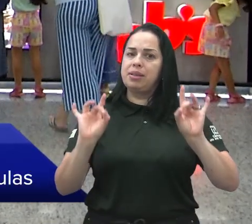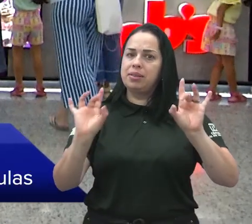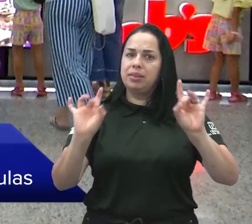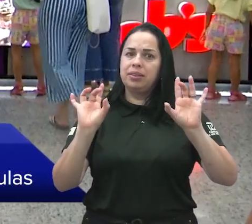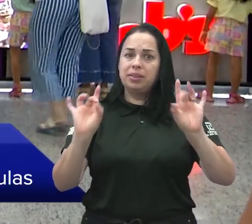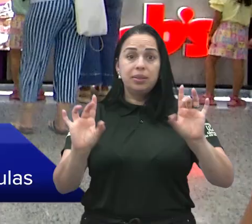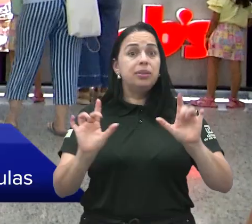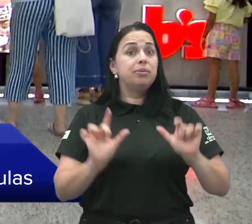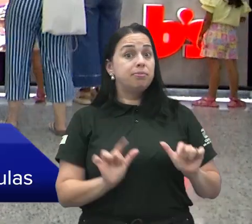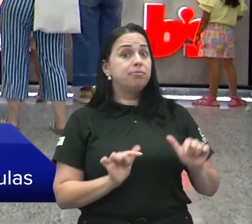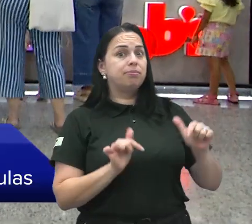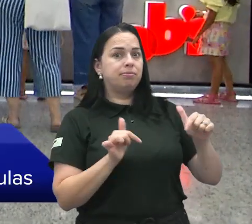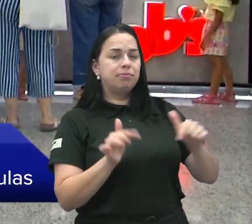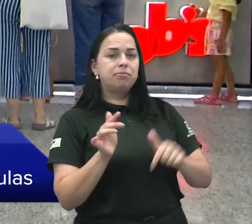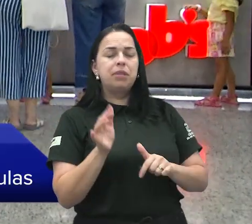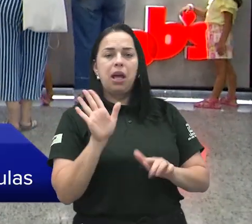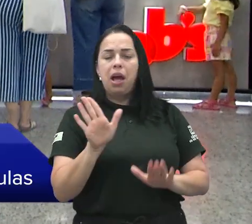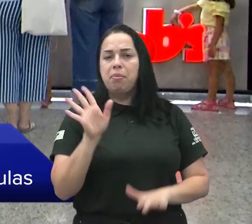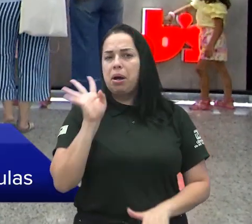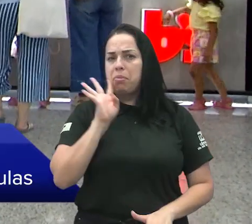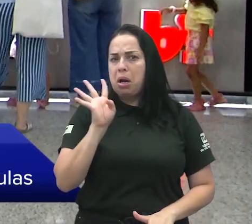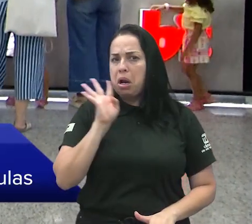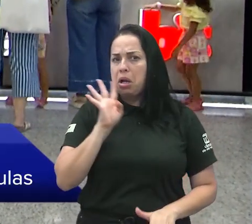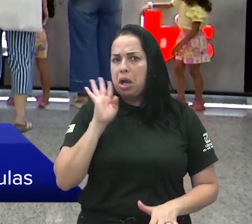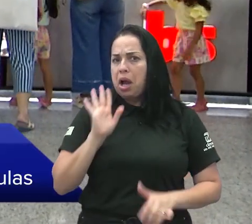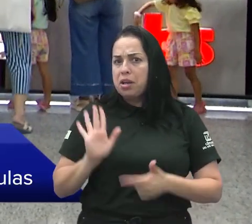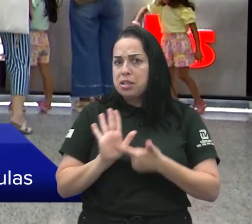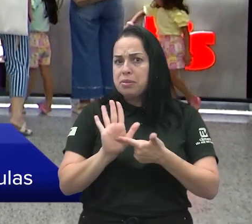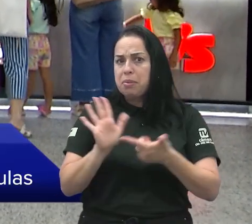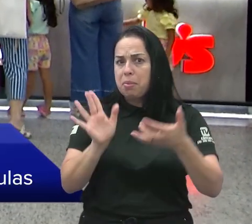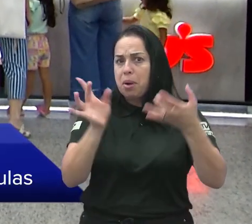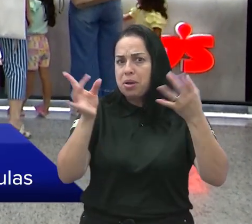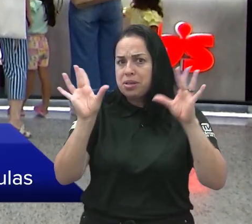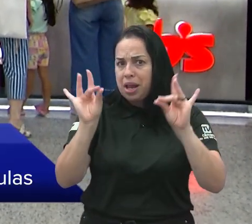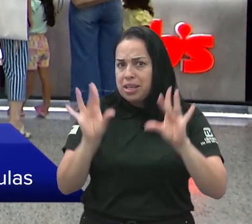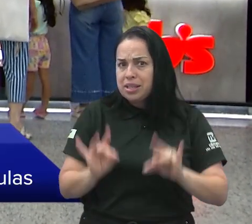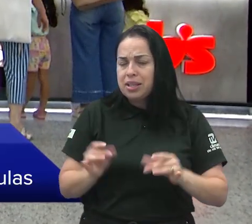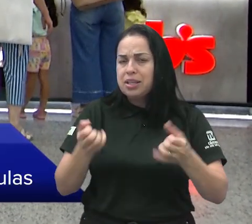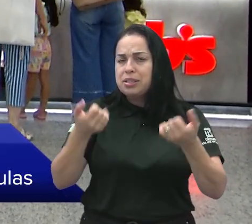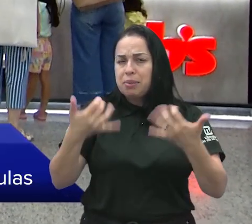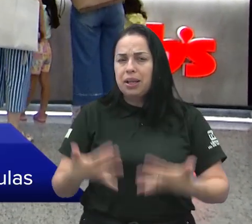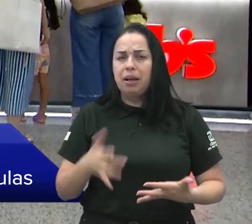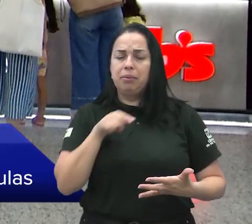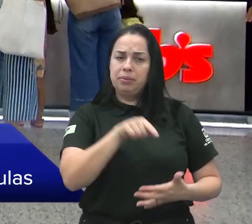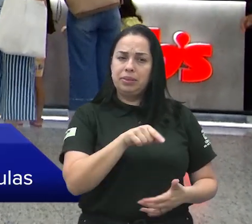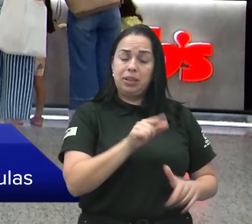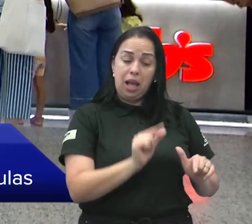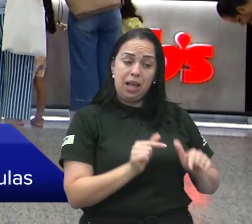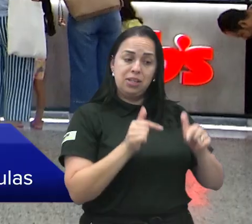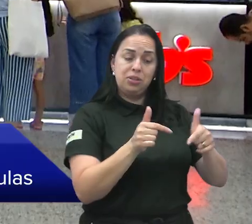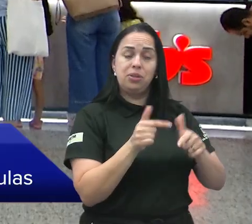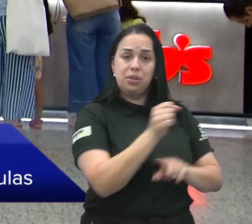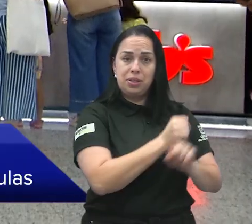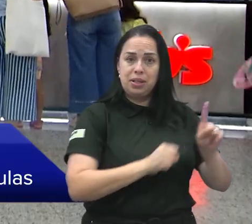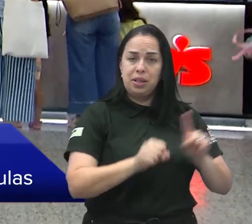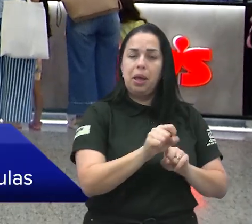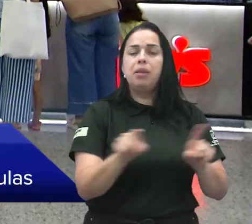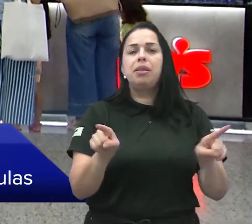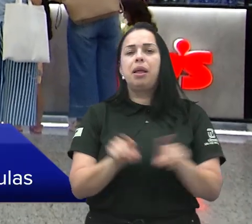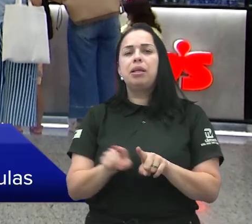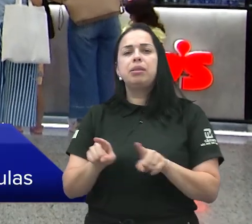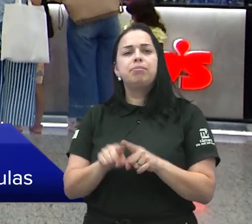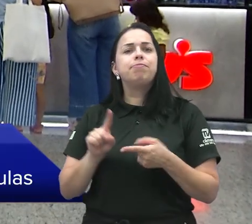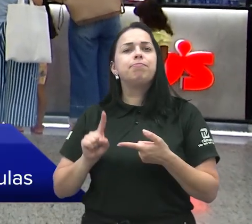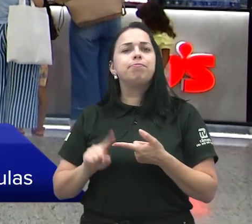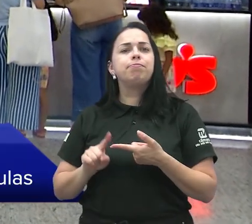feita aqui. Uma ação que acho legal a gente pontuar, que ela mistura, né? É uma mescla tanto de ação social,